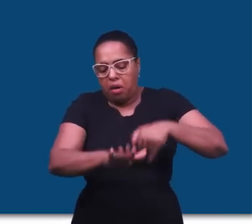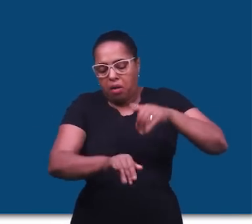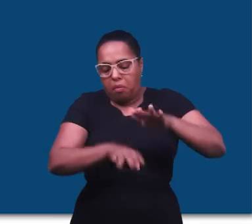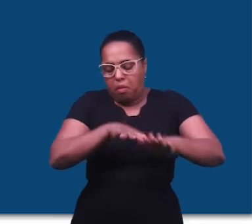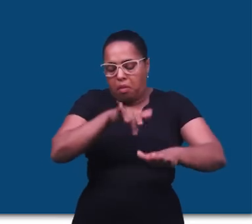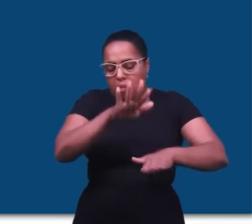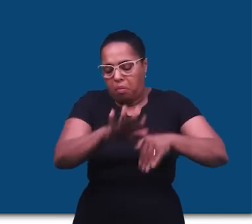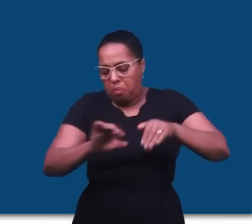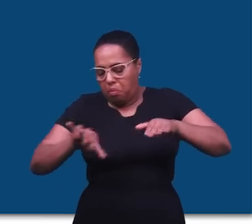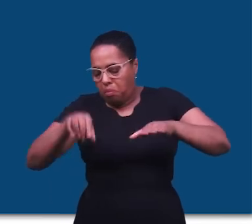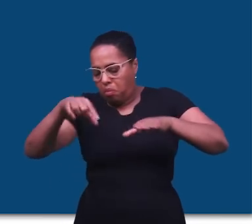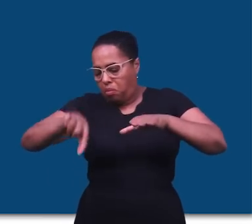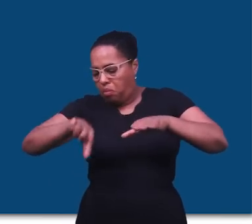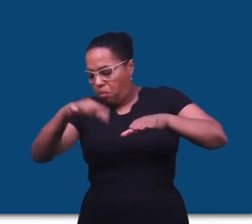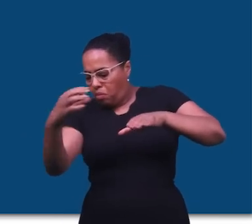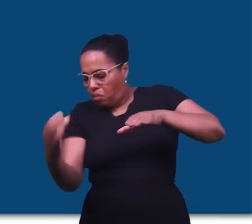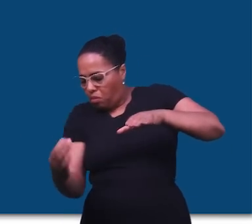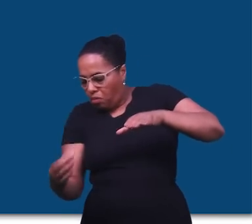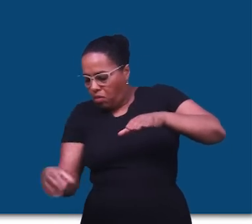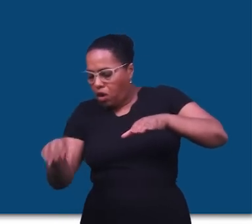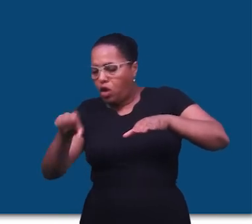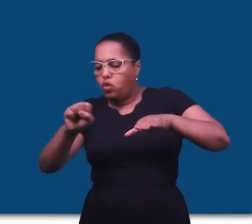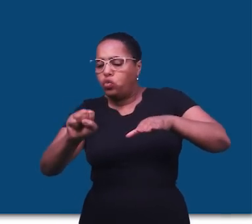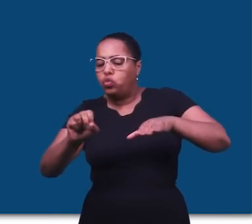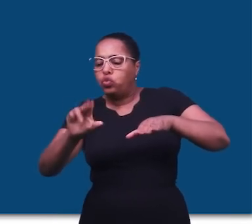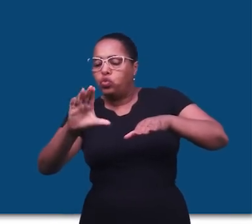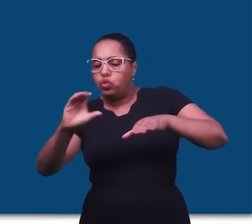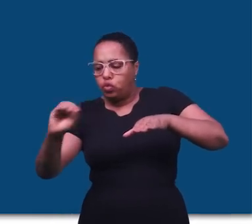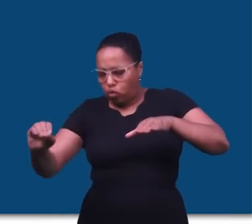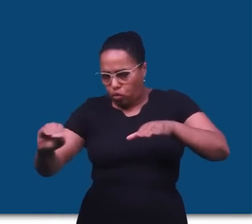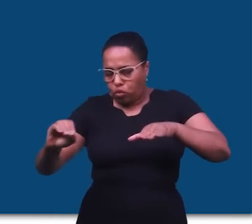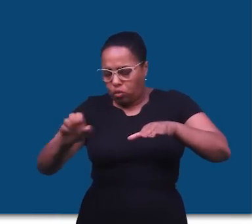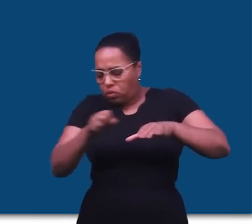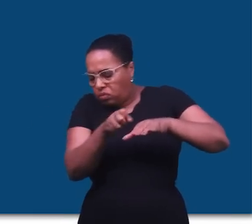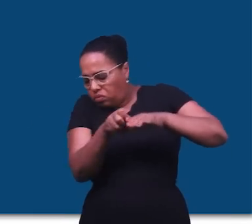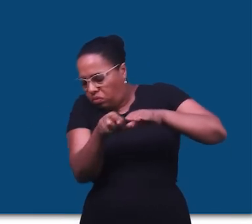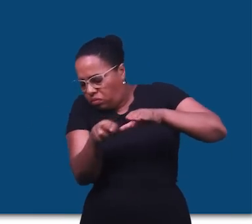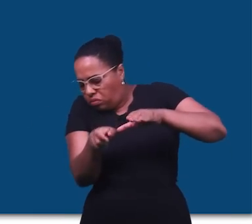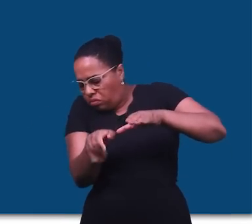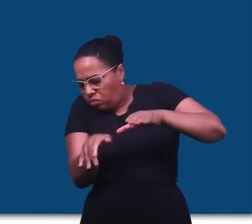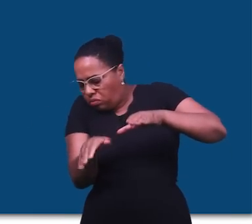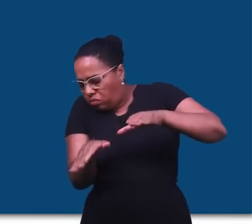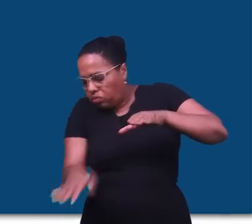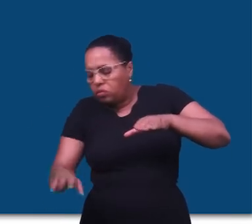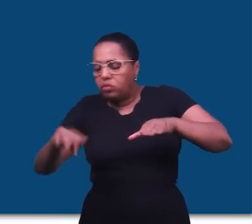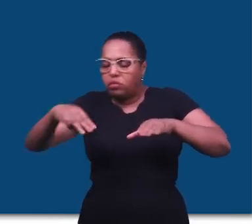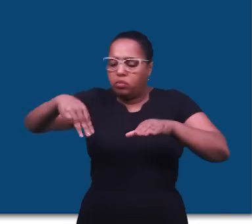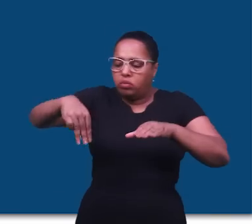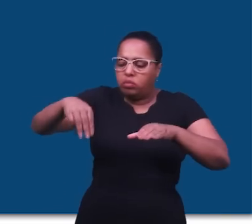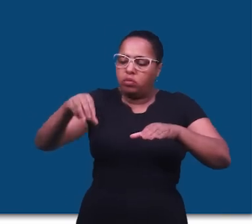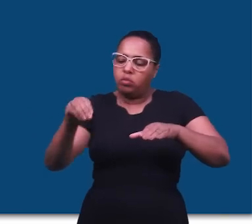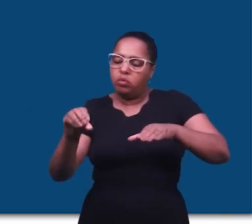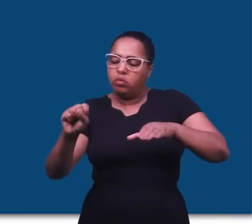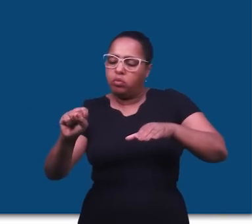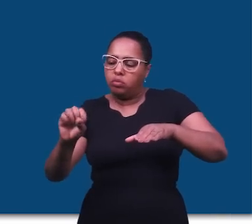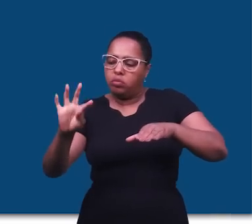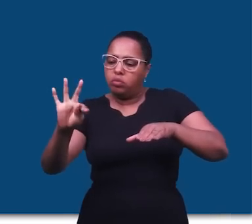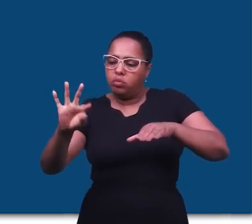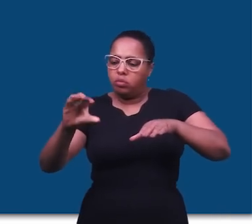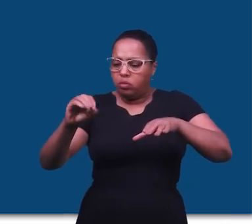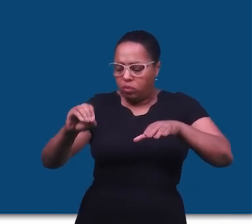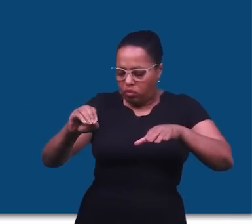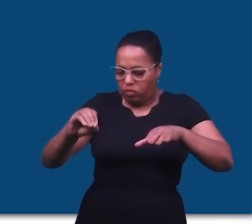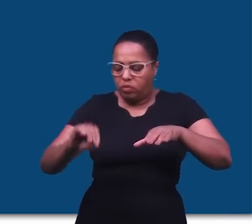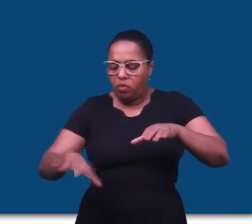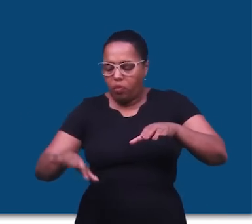uvas, delas é liberado um suco, ou seja, um caldo, que na verdade se chama mosto. E esse caldo